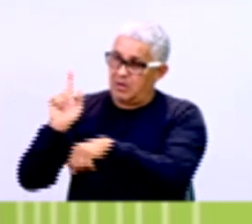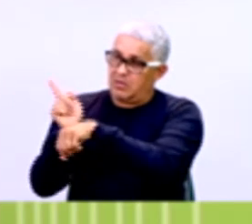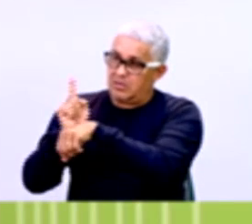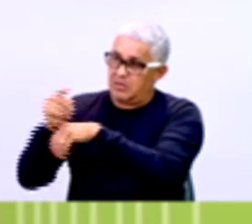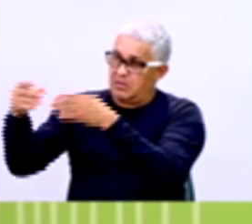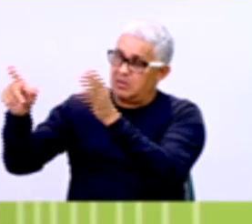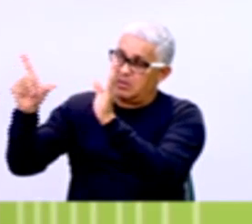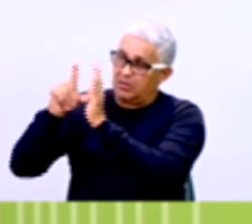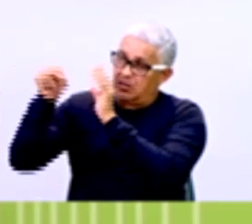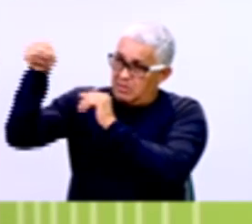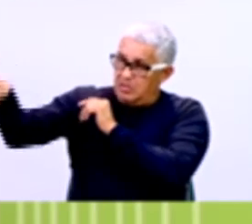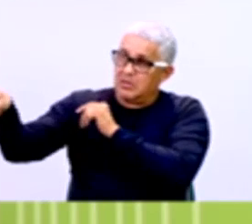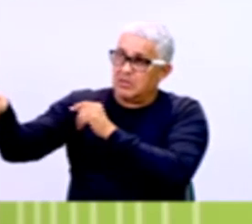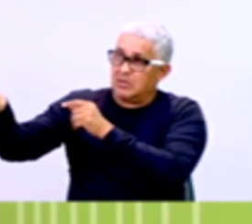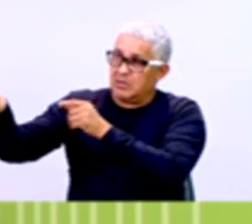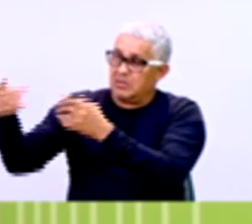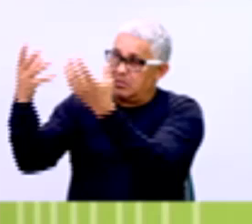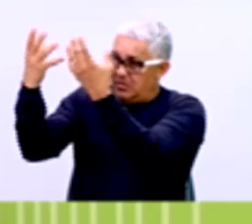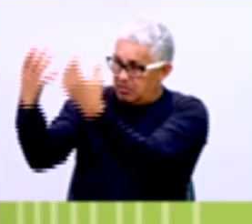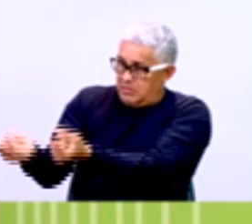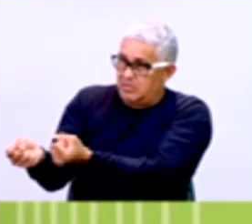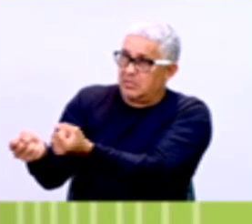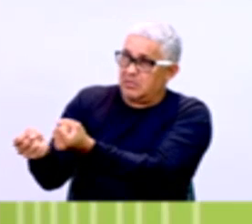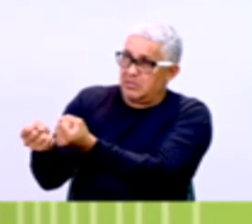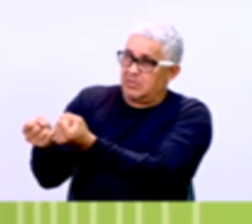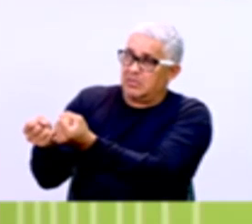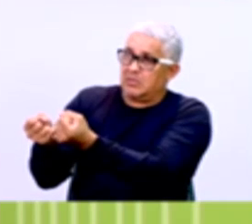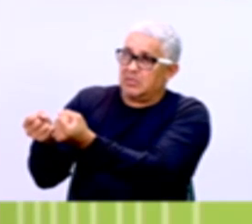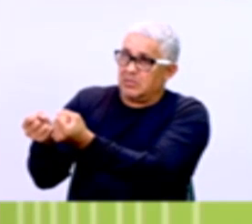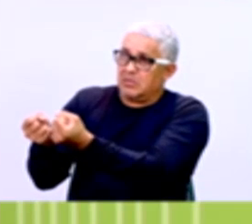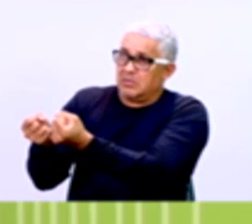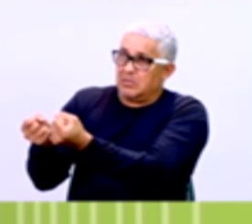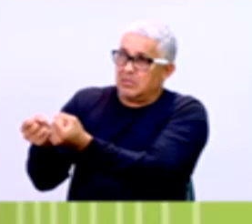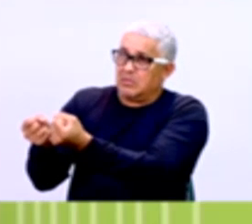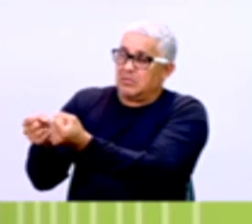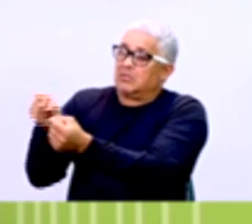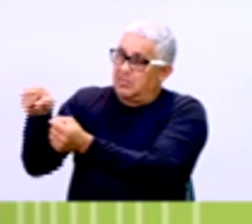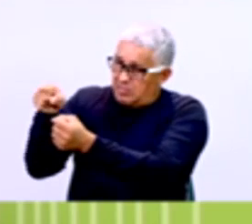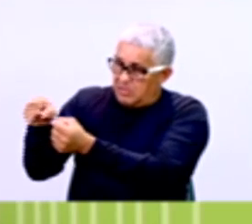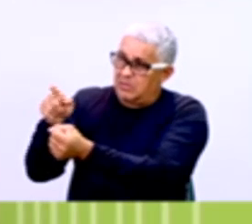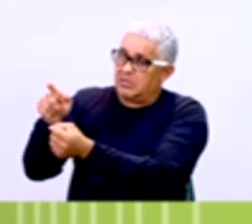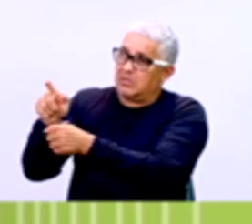loja, receber esse material, é responsabilidade dele